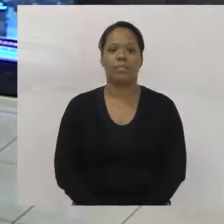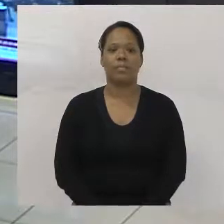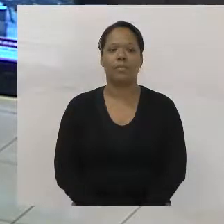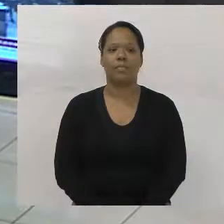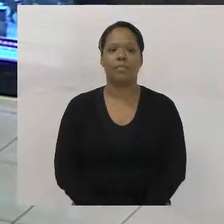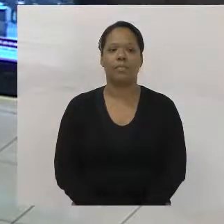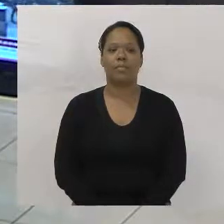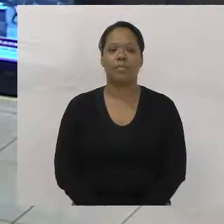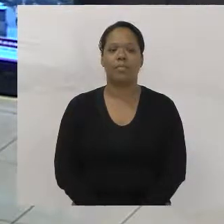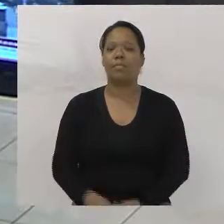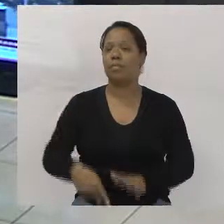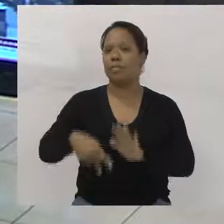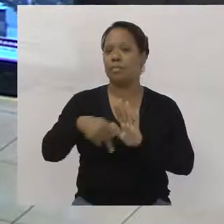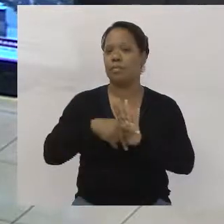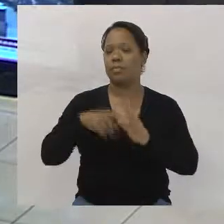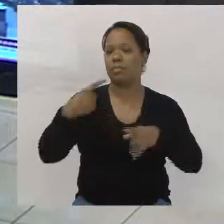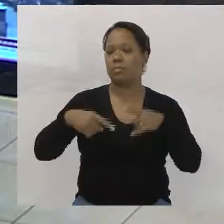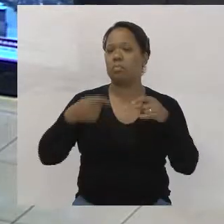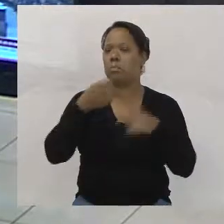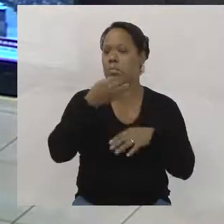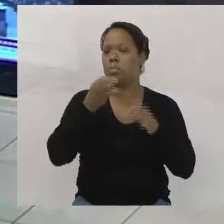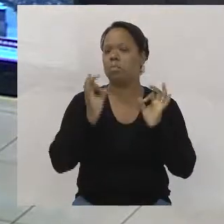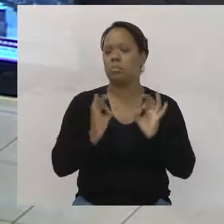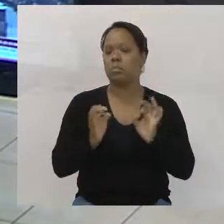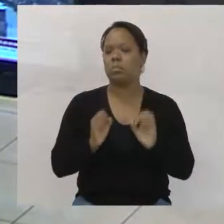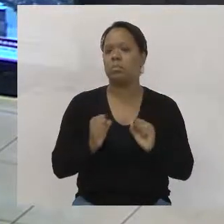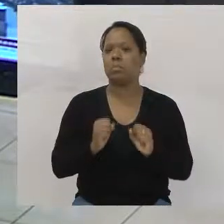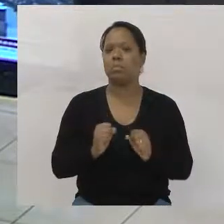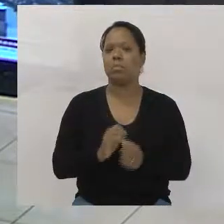o projeto continua discussão